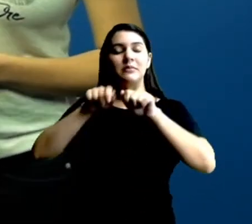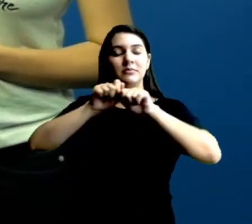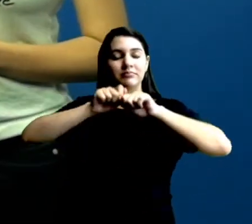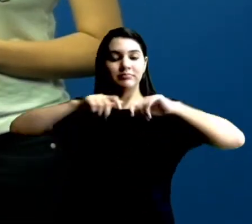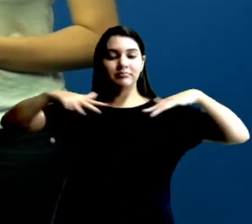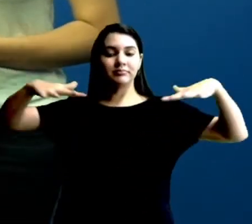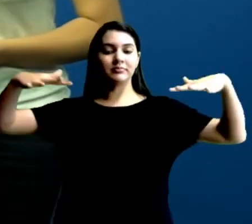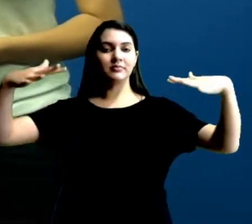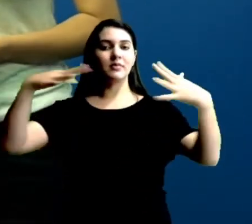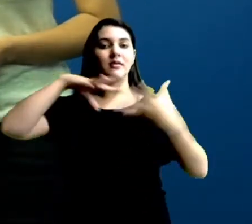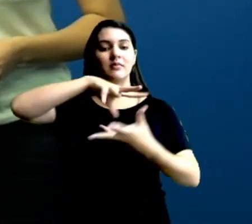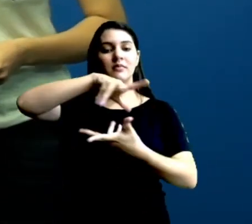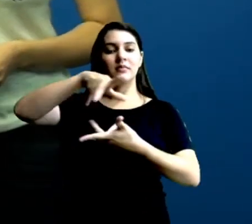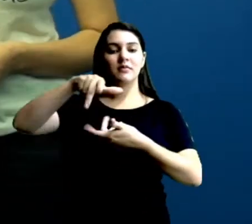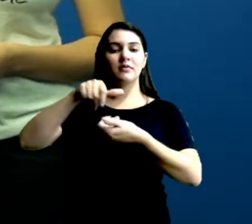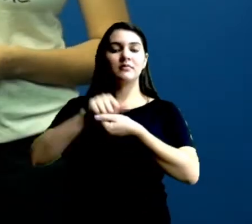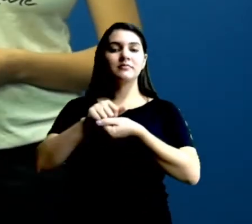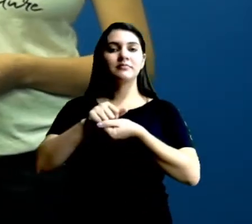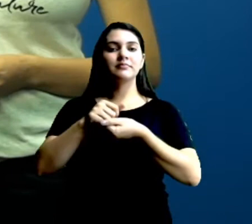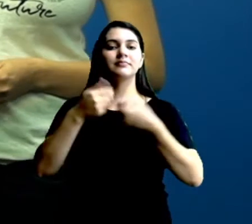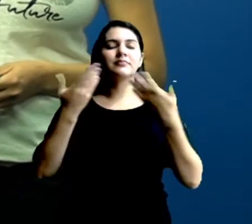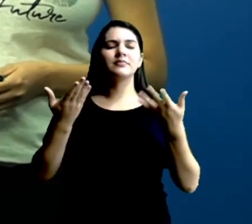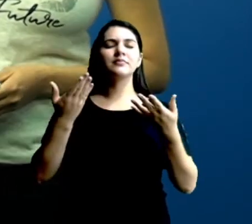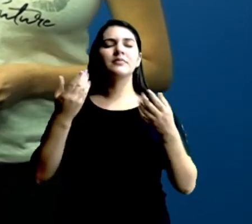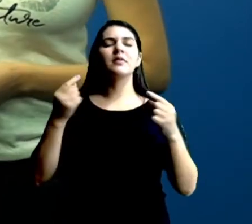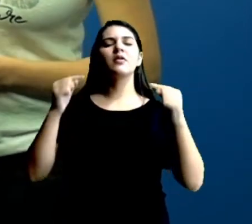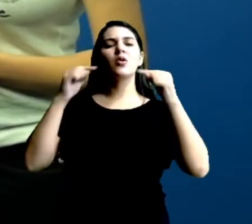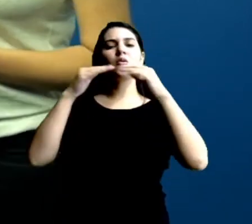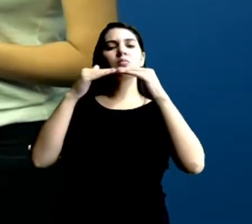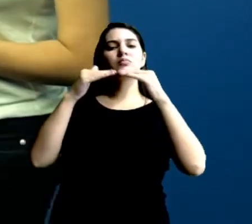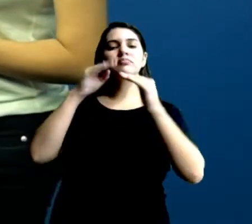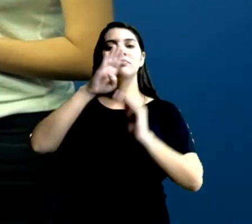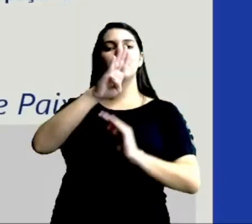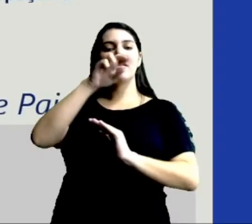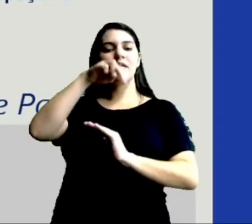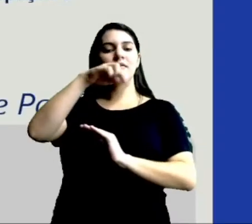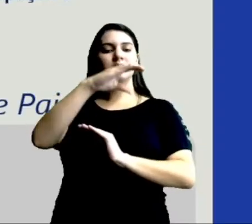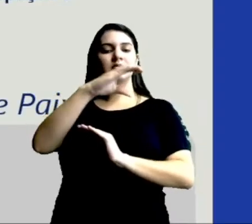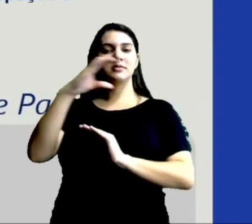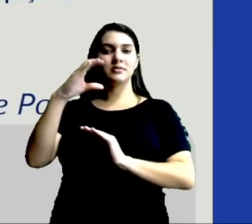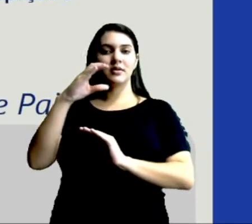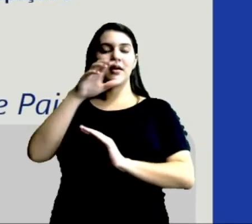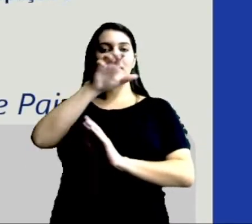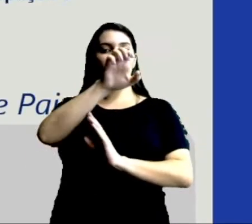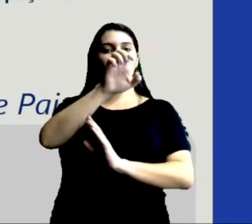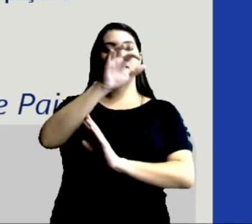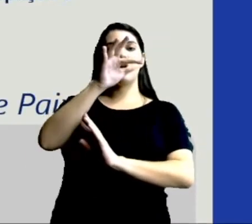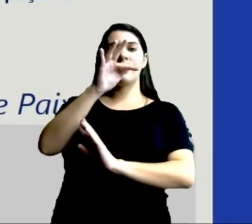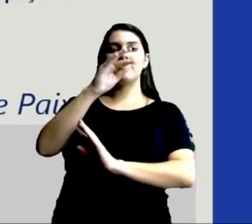A habilidade que a gente vai trabalhar de acordo com a BNCC é a